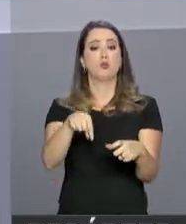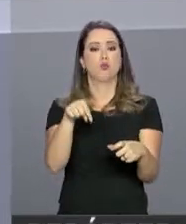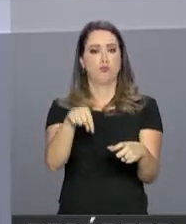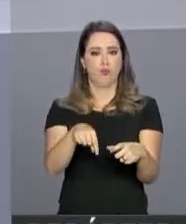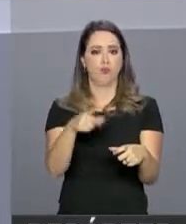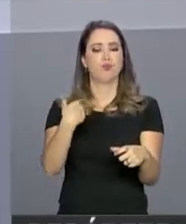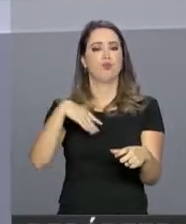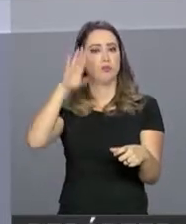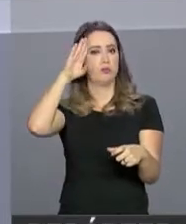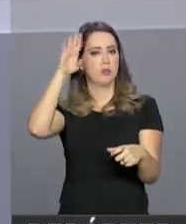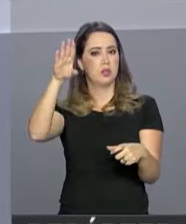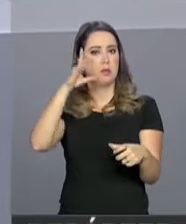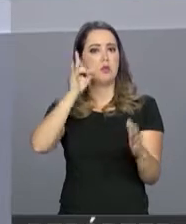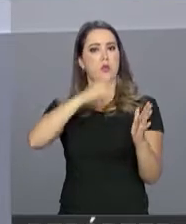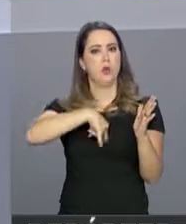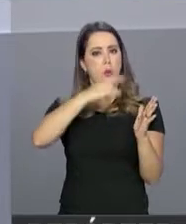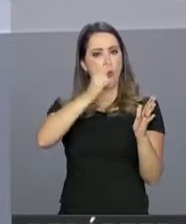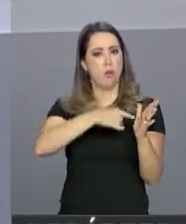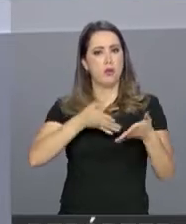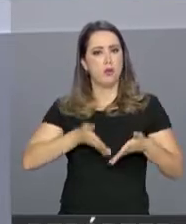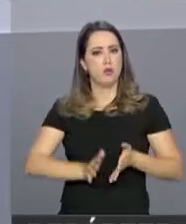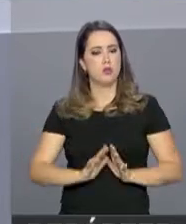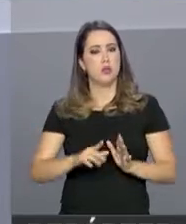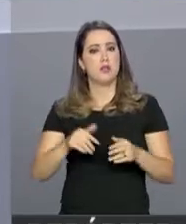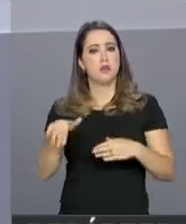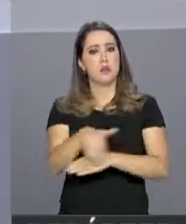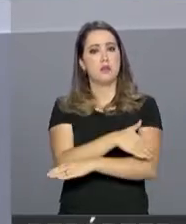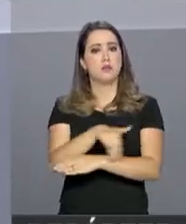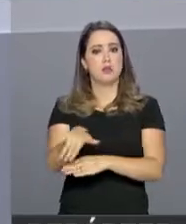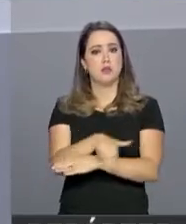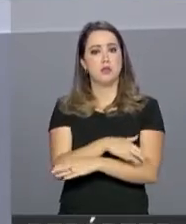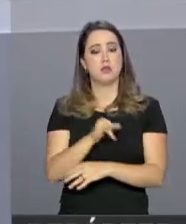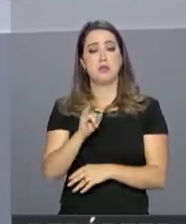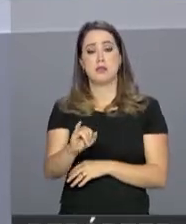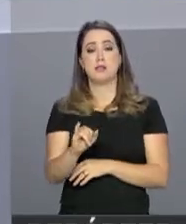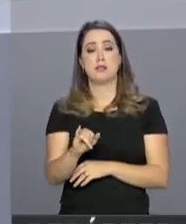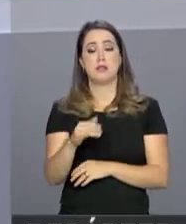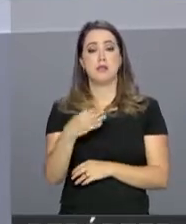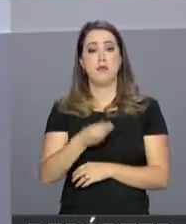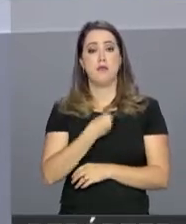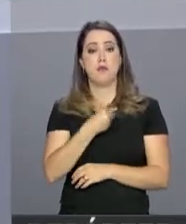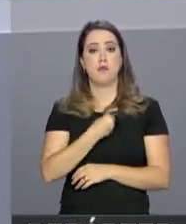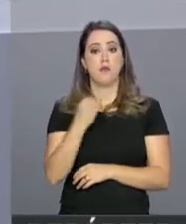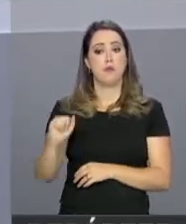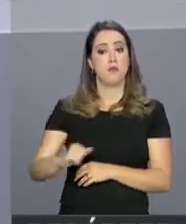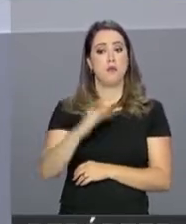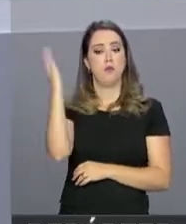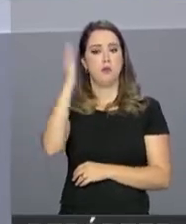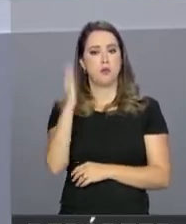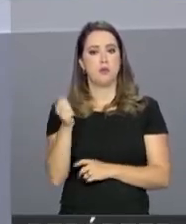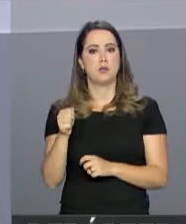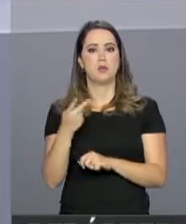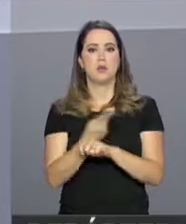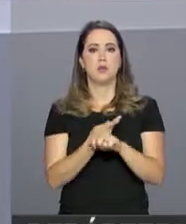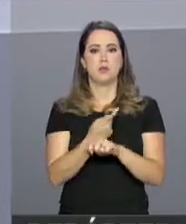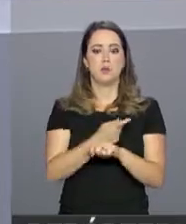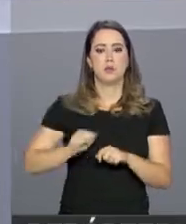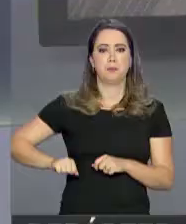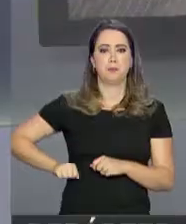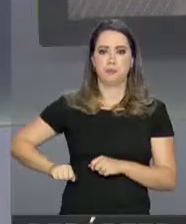de nascimento e comprovante de residência. Caso more no exterior, a orientação é procurar os consulados ou embaixadas do